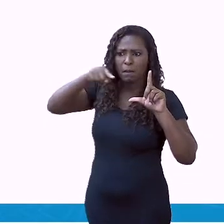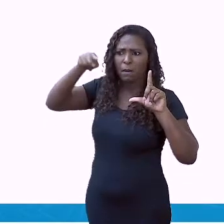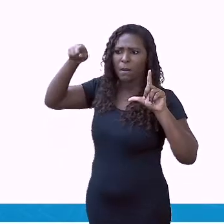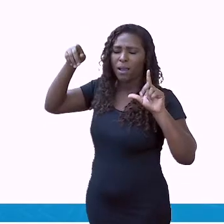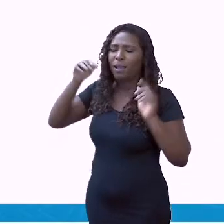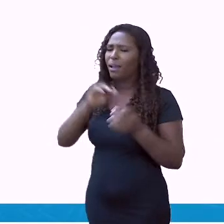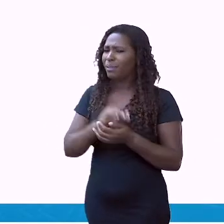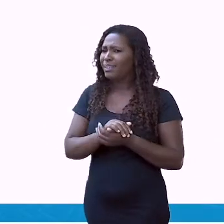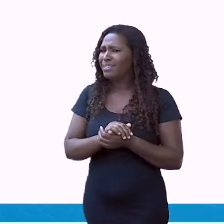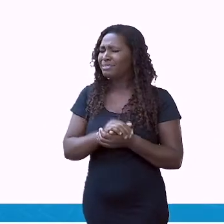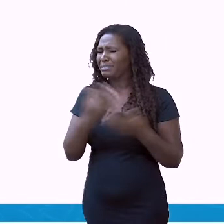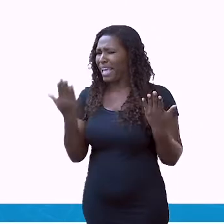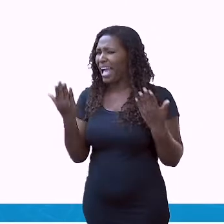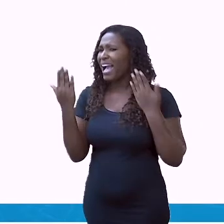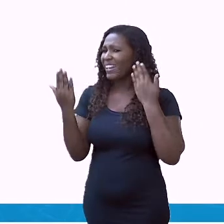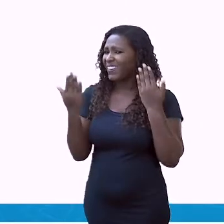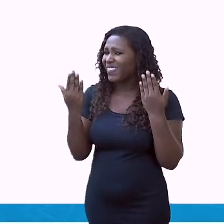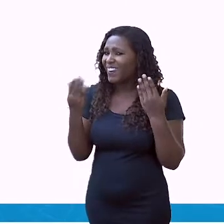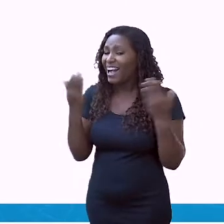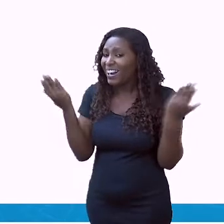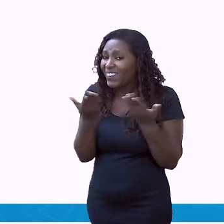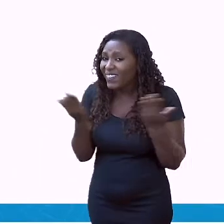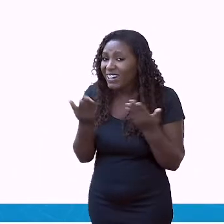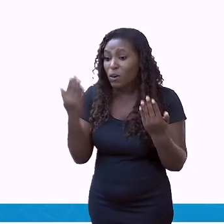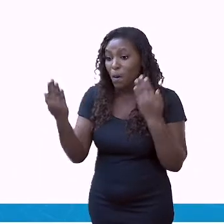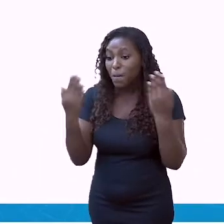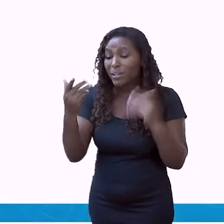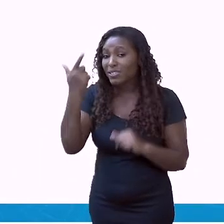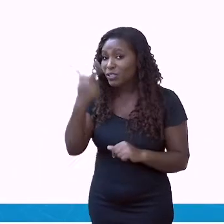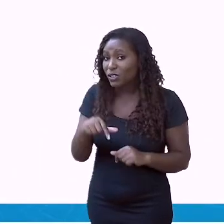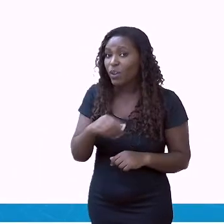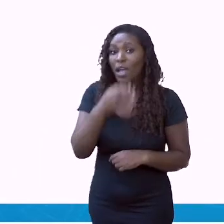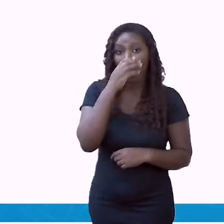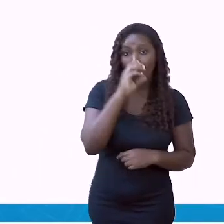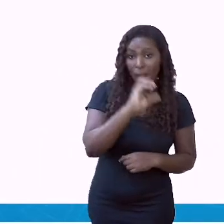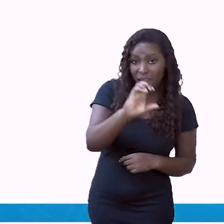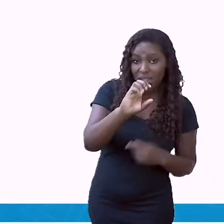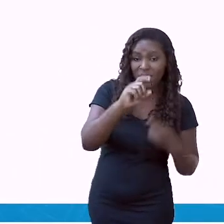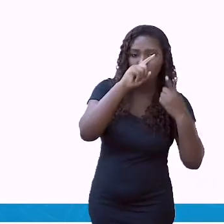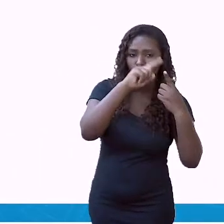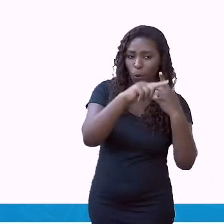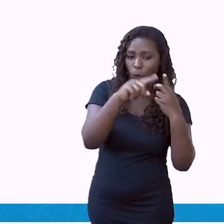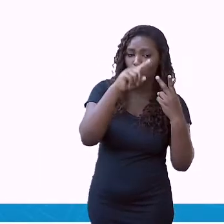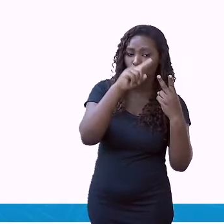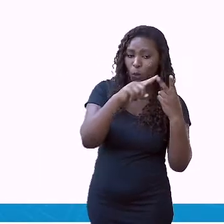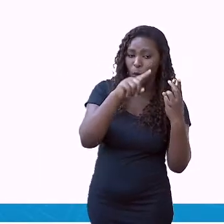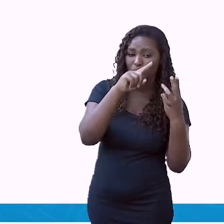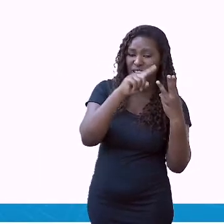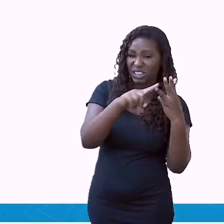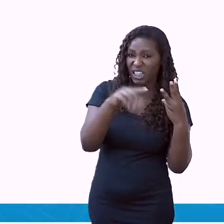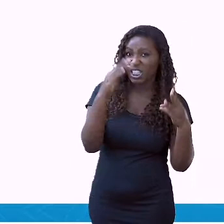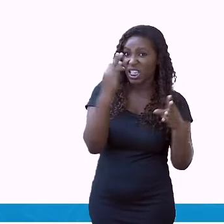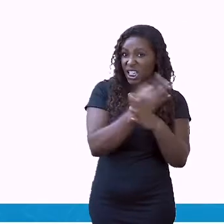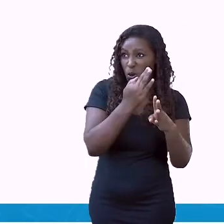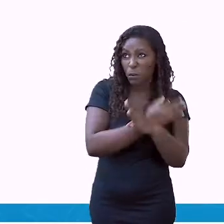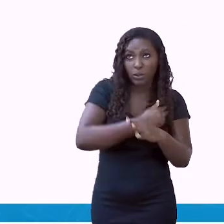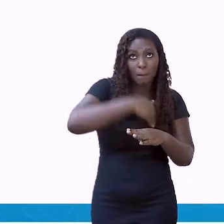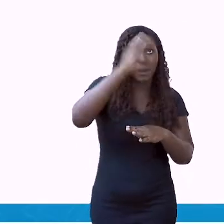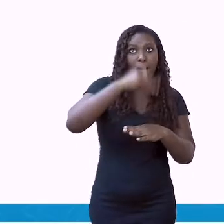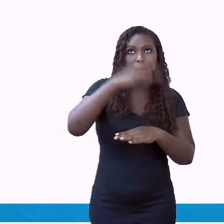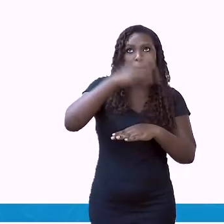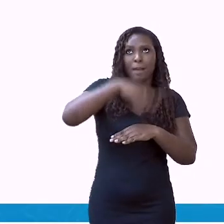gente, 2 incomodam mais, 3 muito mais, imagina se 1 bilhão de